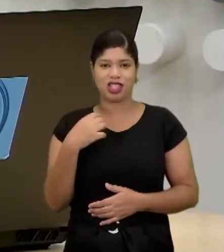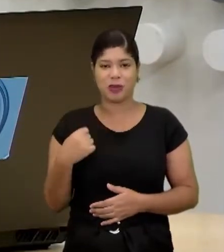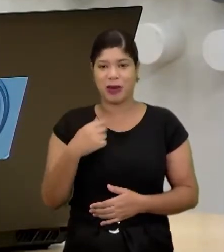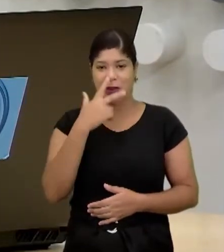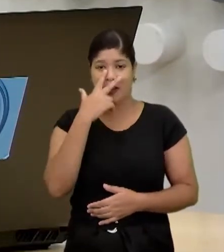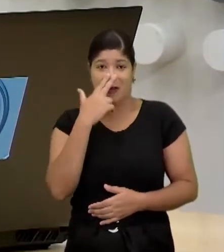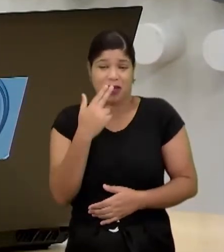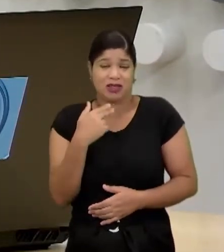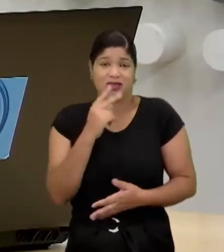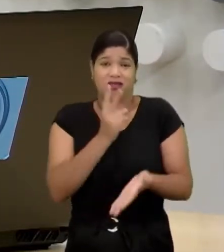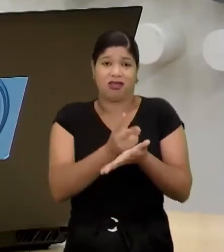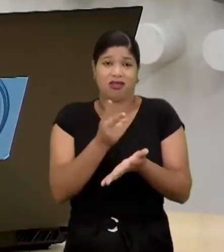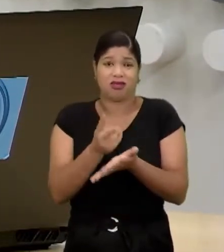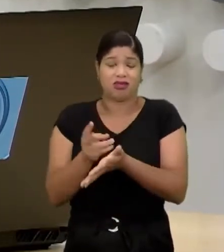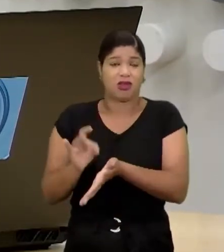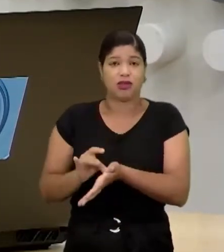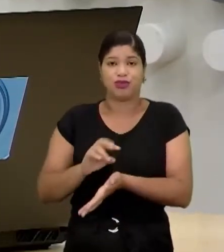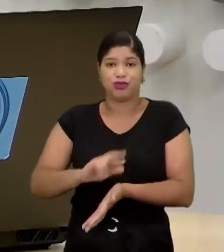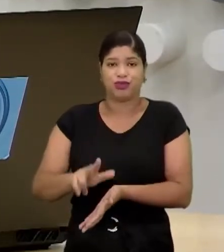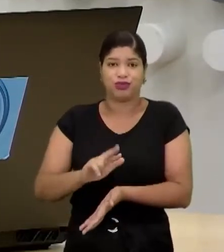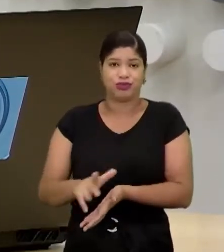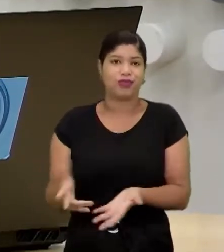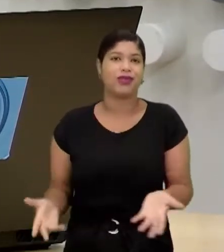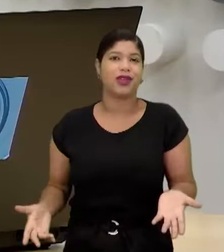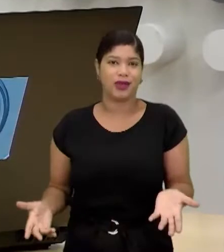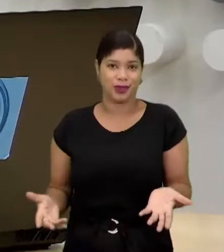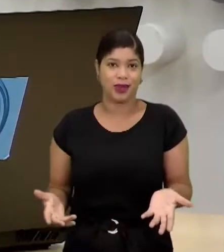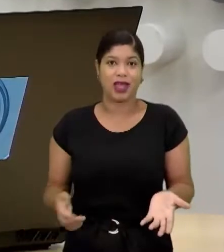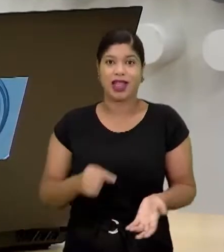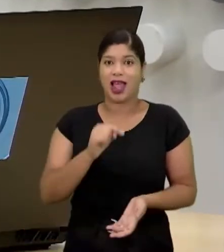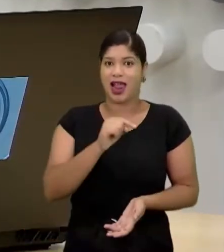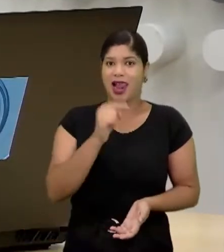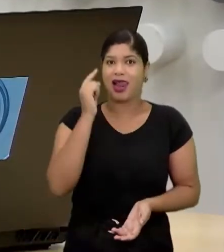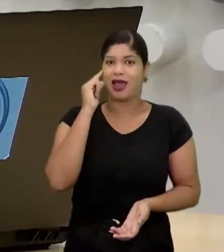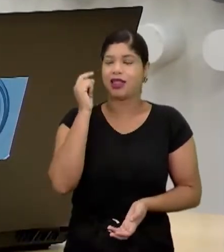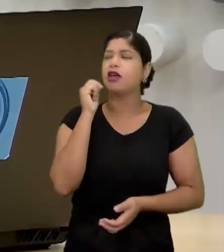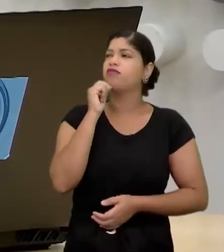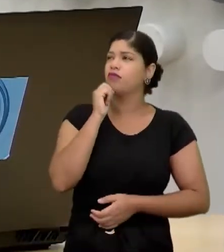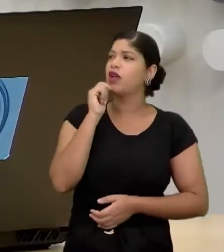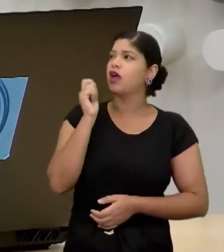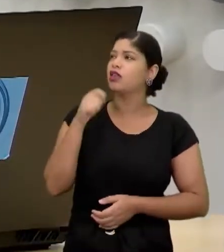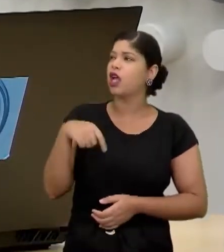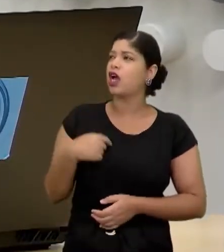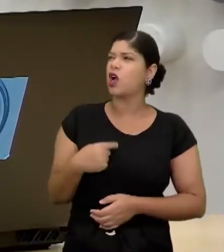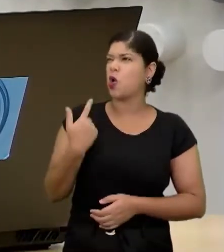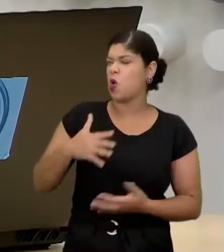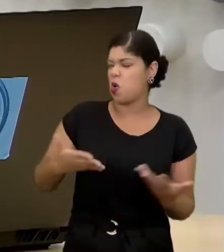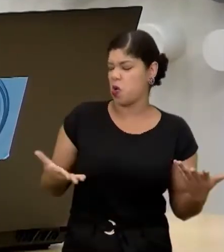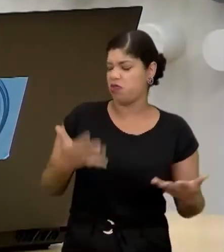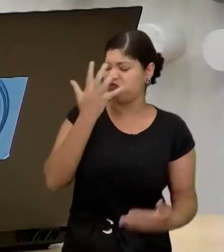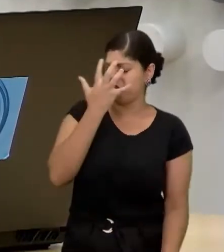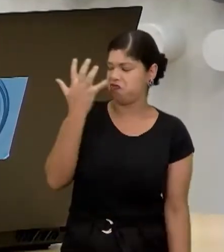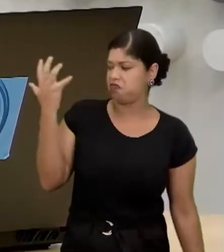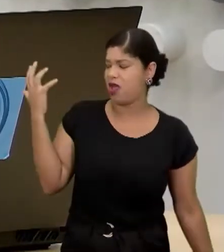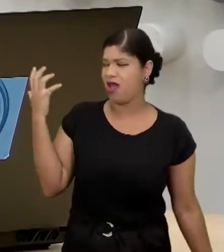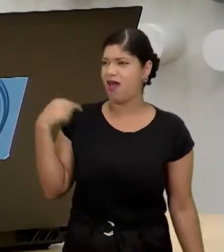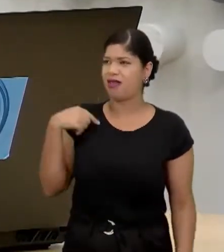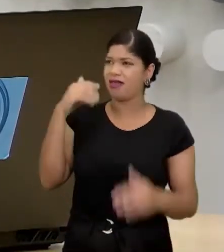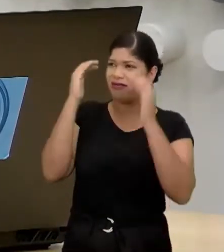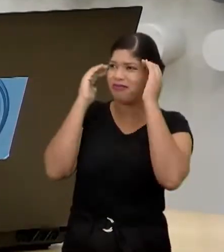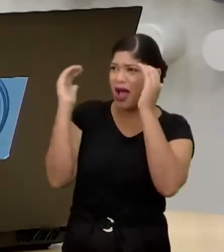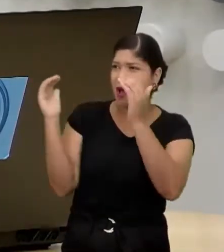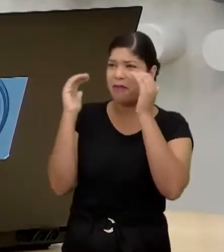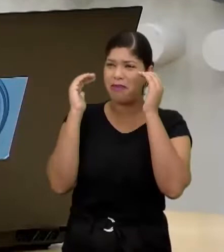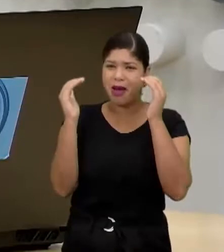fosse eu mesmo e aí eu me retirando aqui nessa Cabana eu consigo ser quem eu sou eu não preciso representar eu não preciso